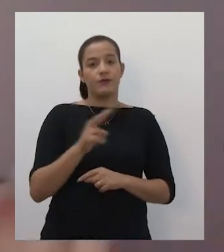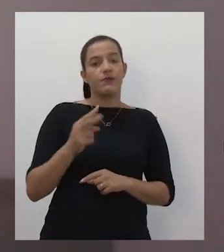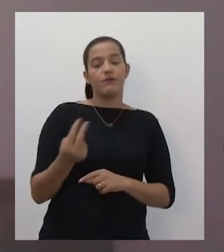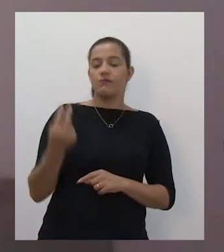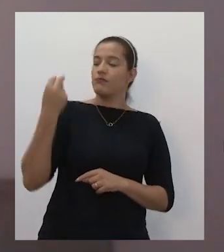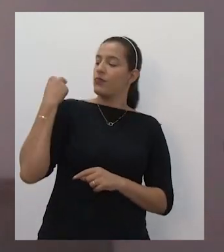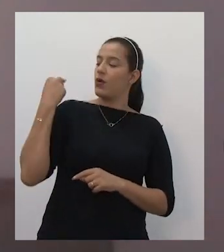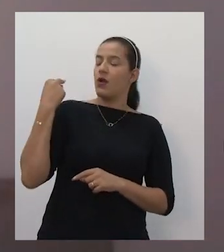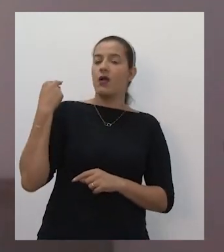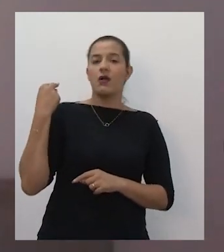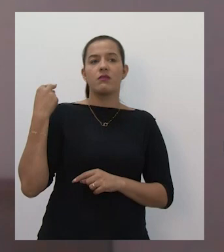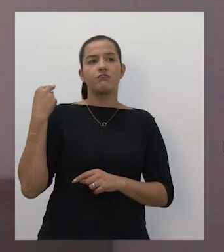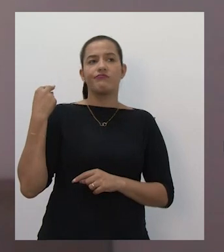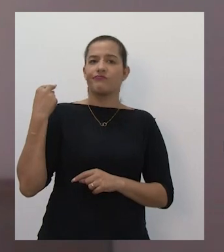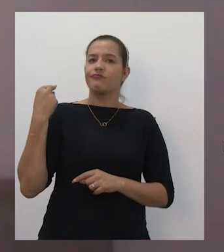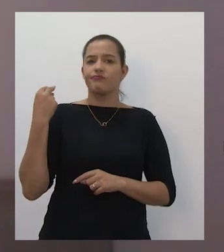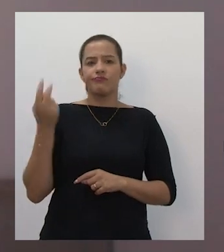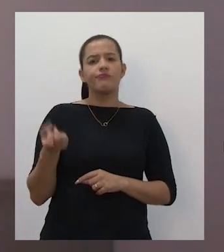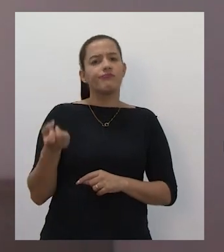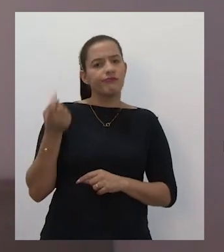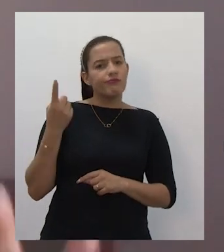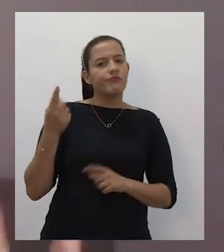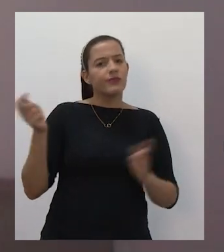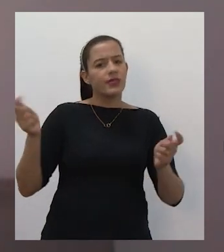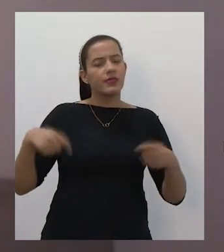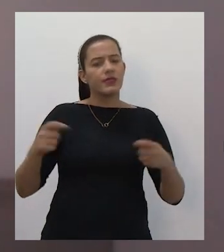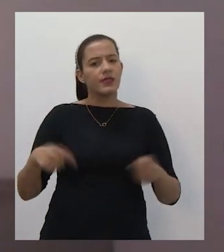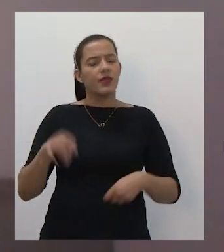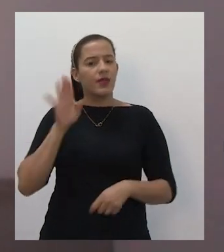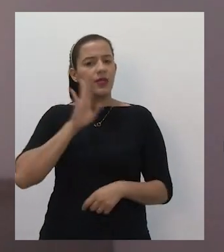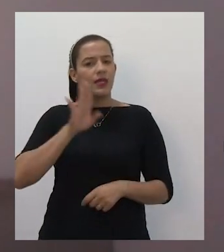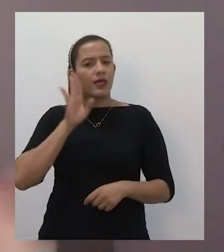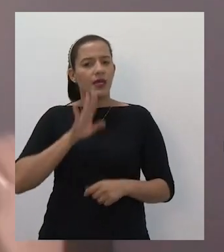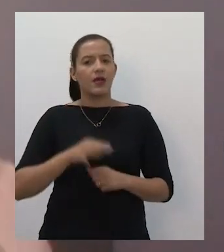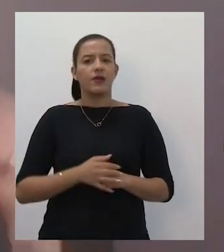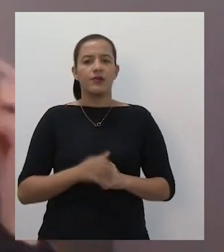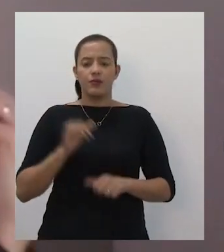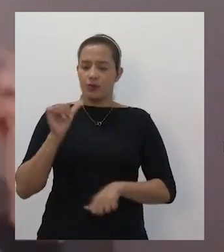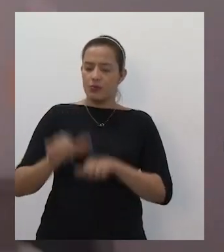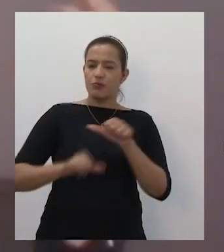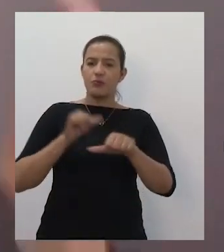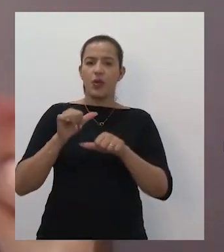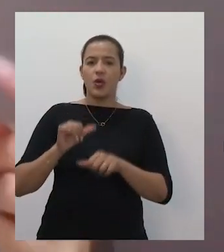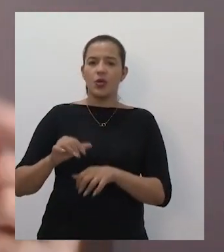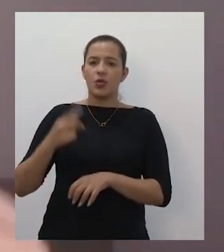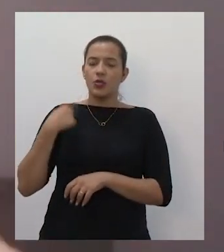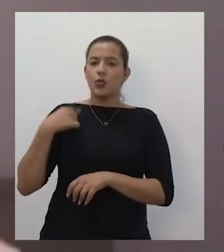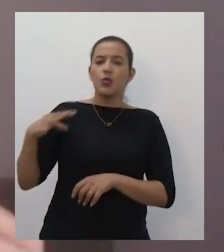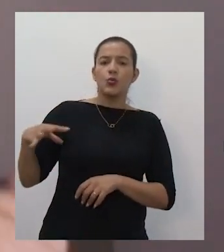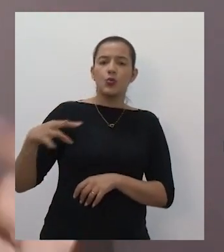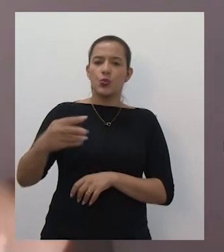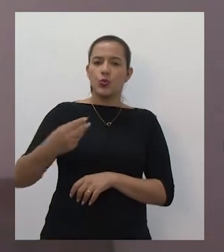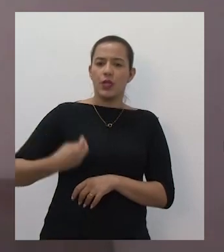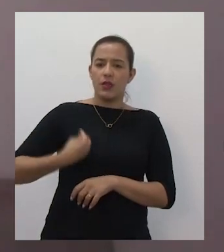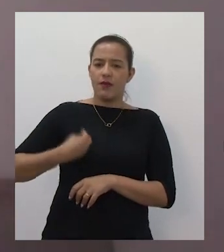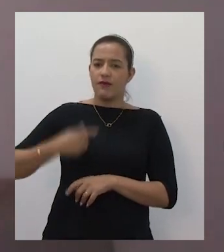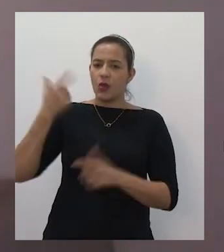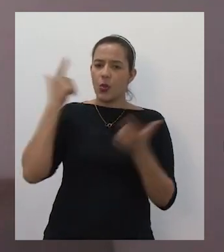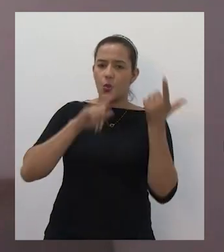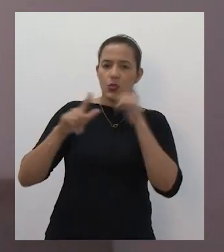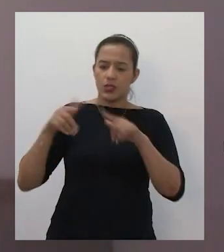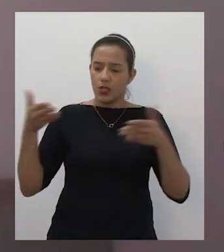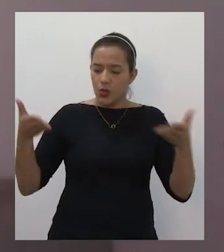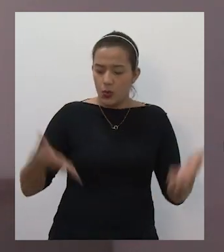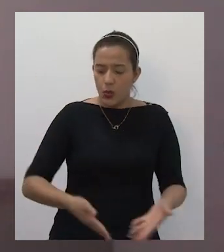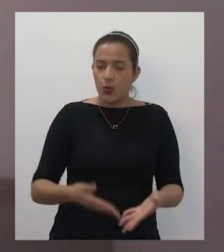fala, nossa, foi bacana esse movimento que eu fiz, olha tudo isso que eu caminhei, olha onde eu